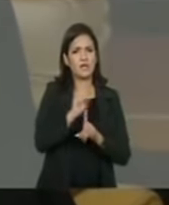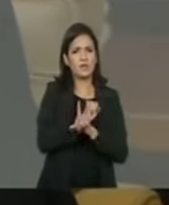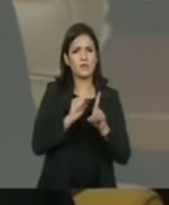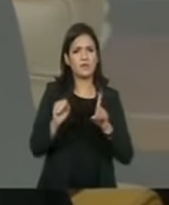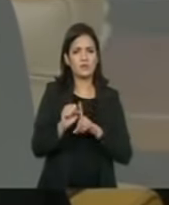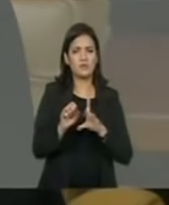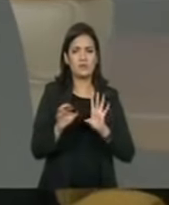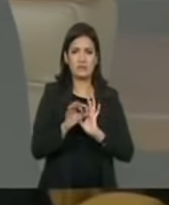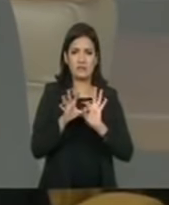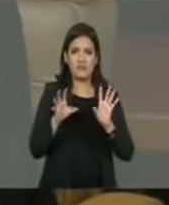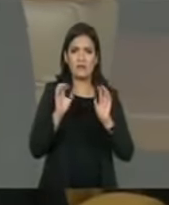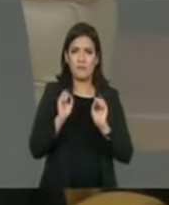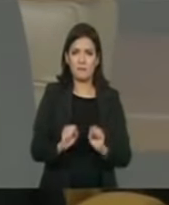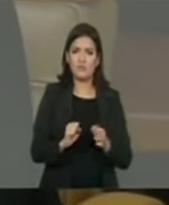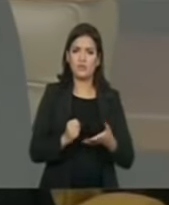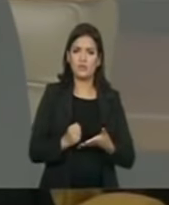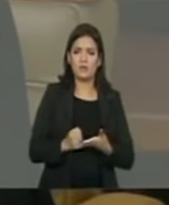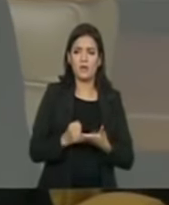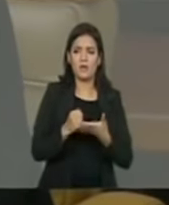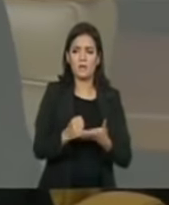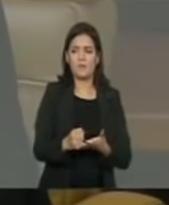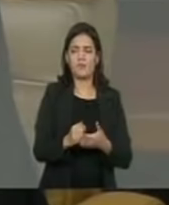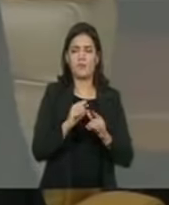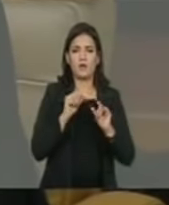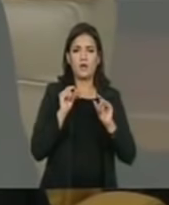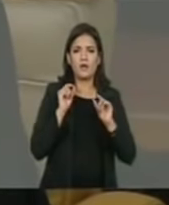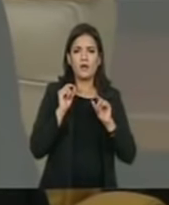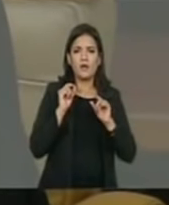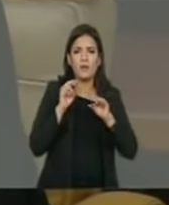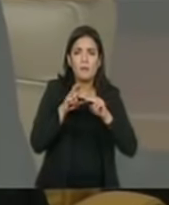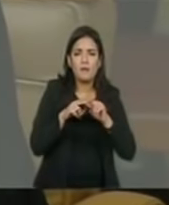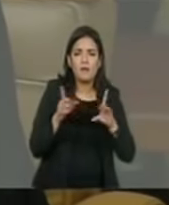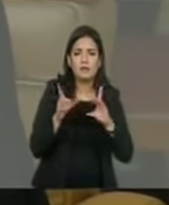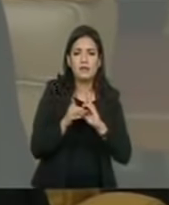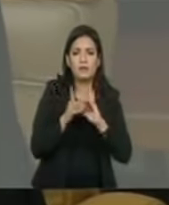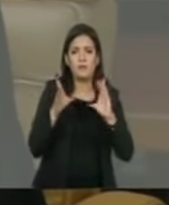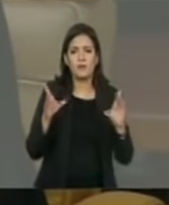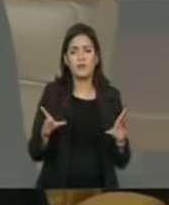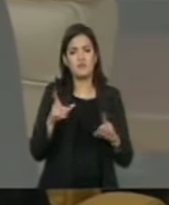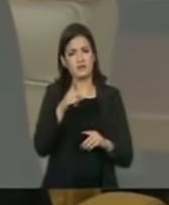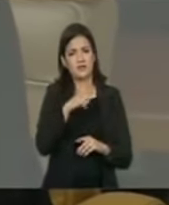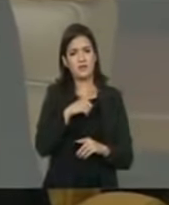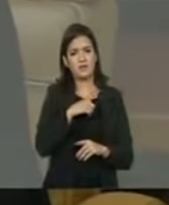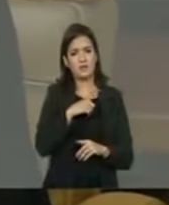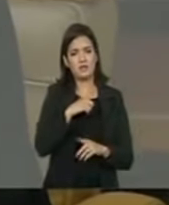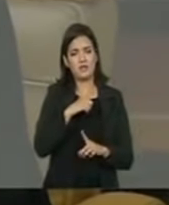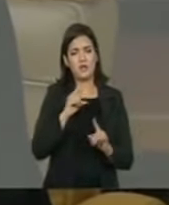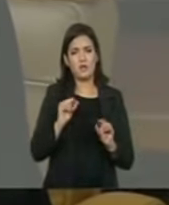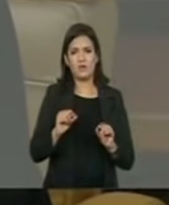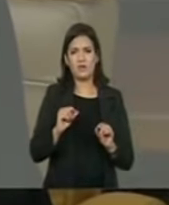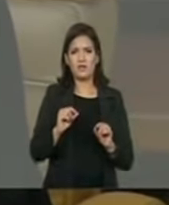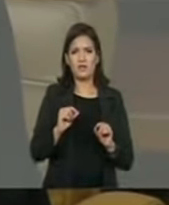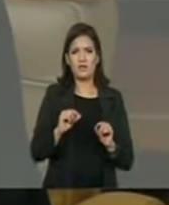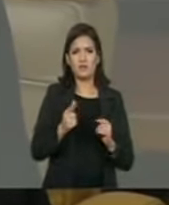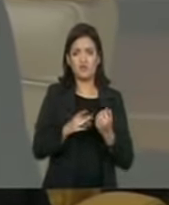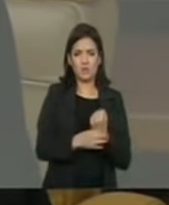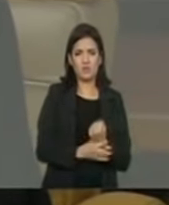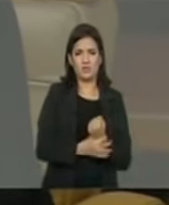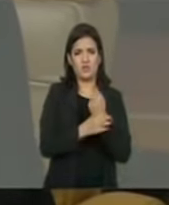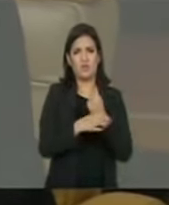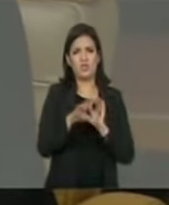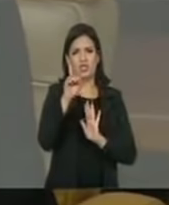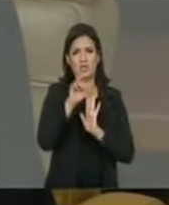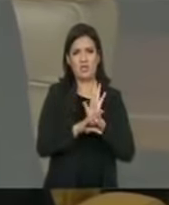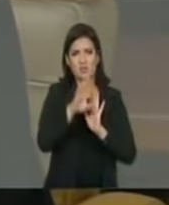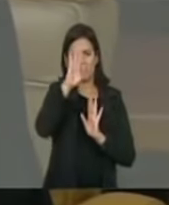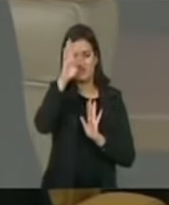apoiado em bases genuinamente democráticas subsistir sem que se assegurem direitos fundamentais tão arduamente